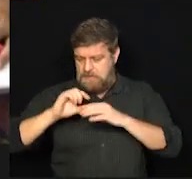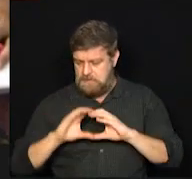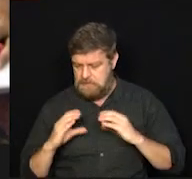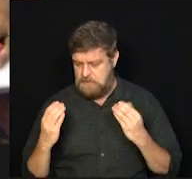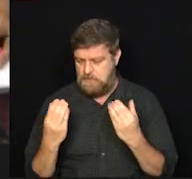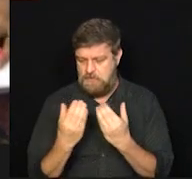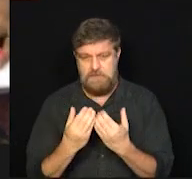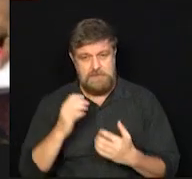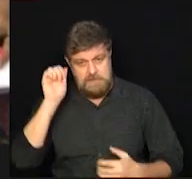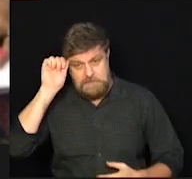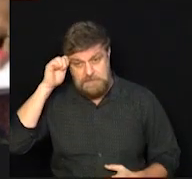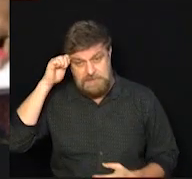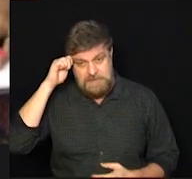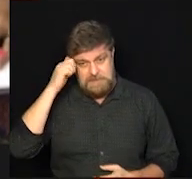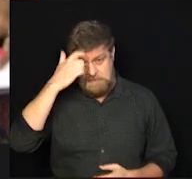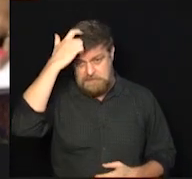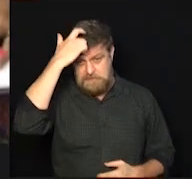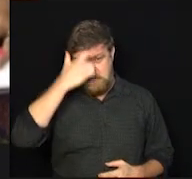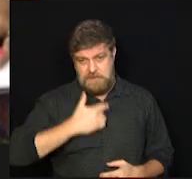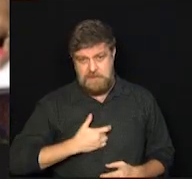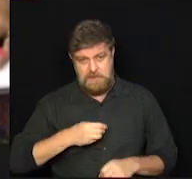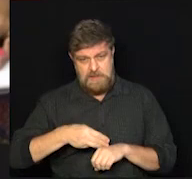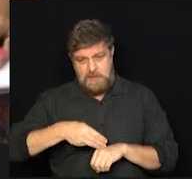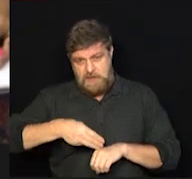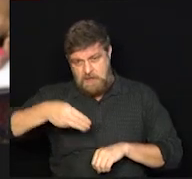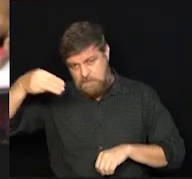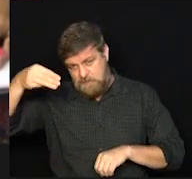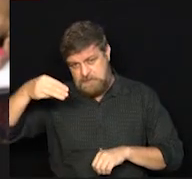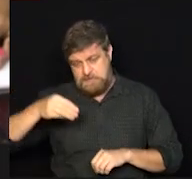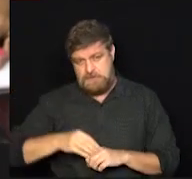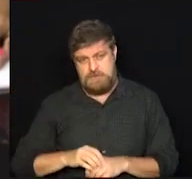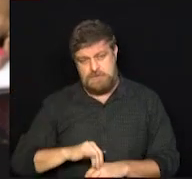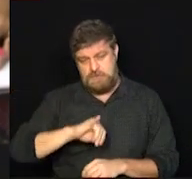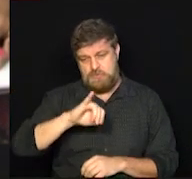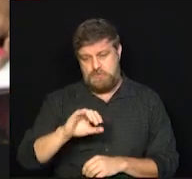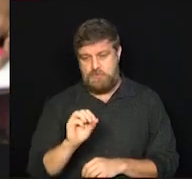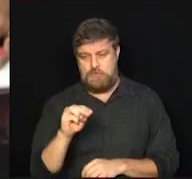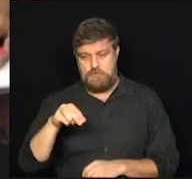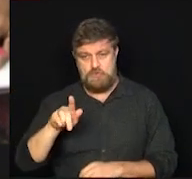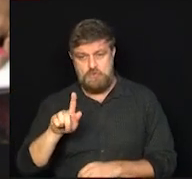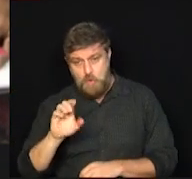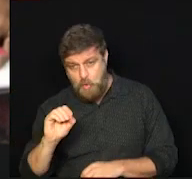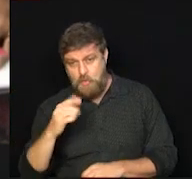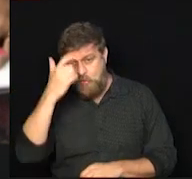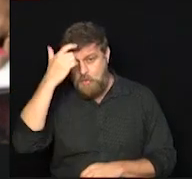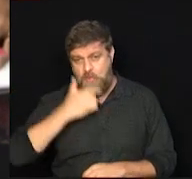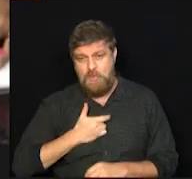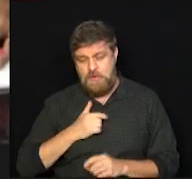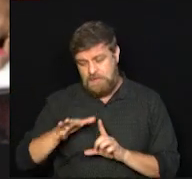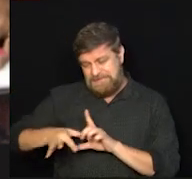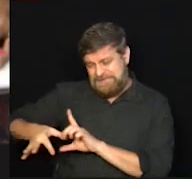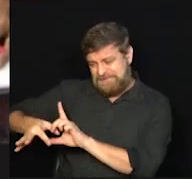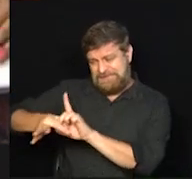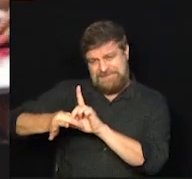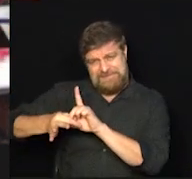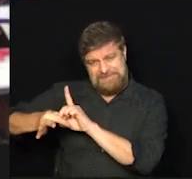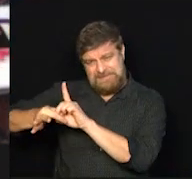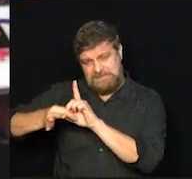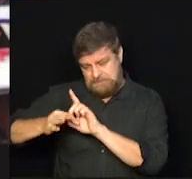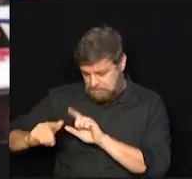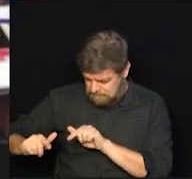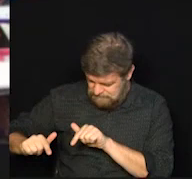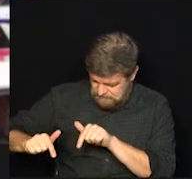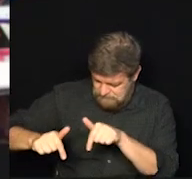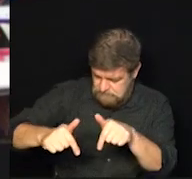comunidade é e Mestre João Nogueira possa também com todos aqueles que fazem parte aqui resistir